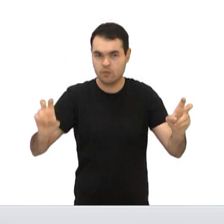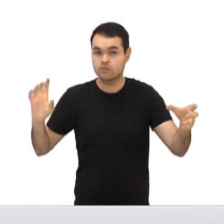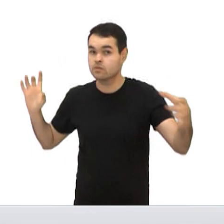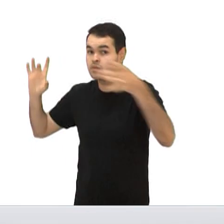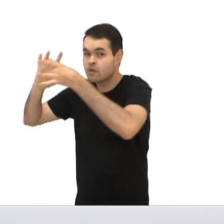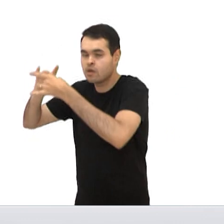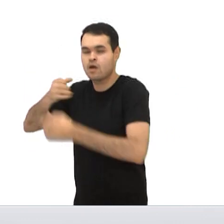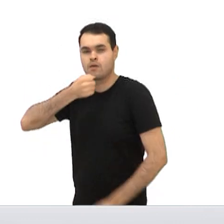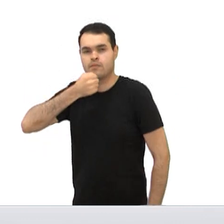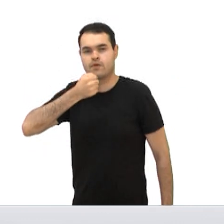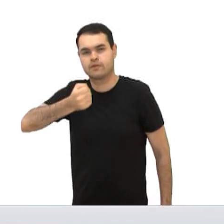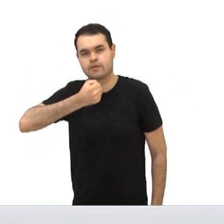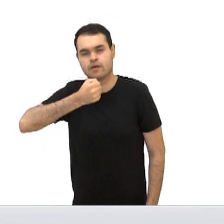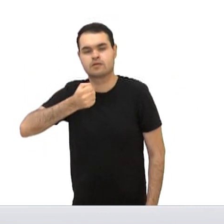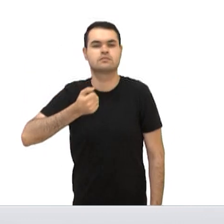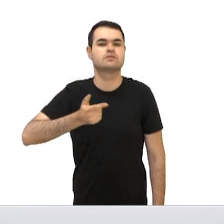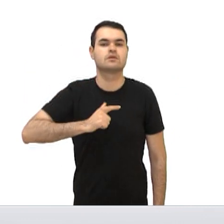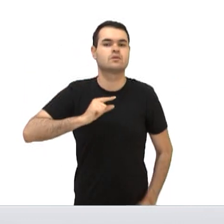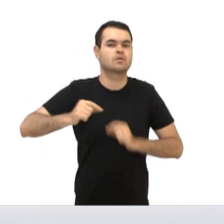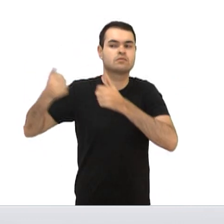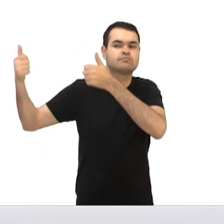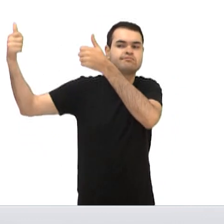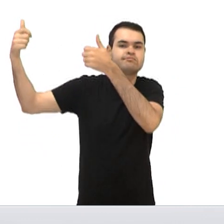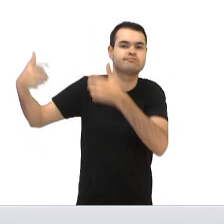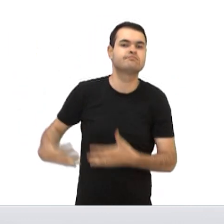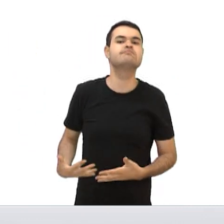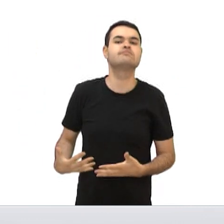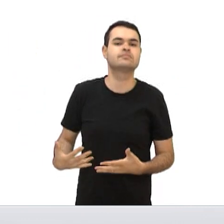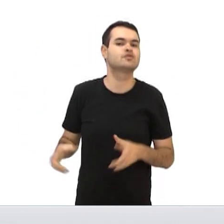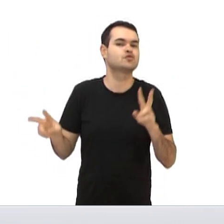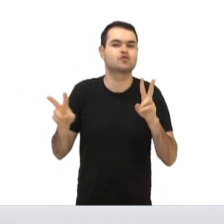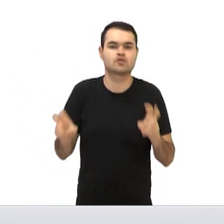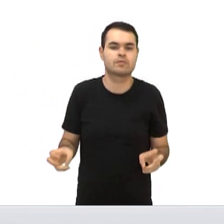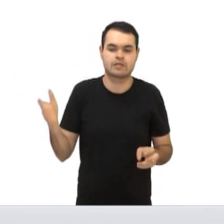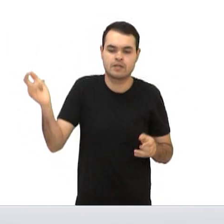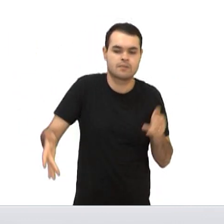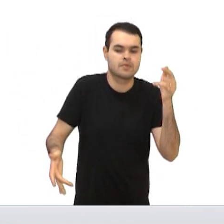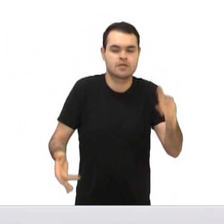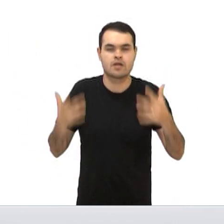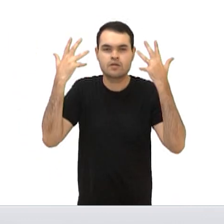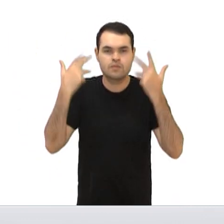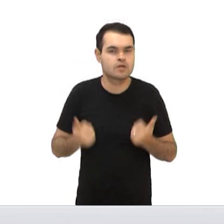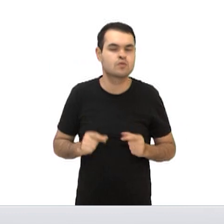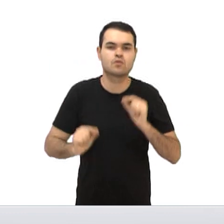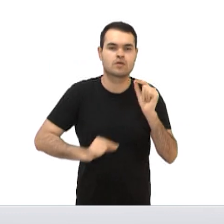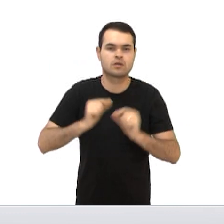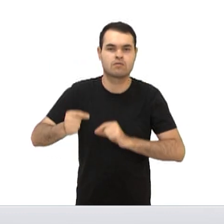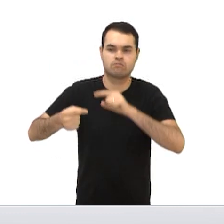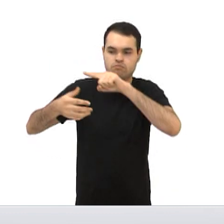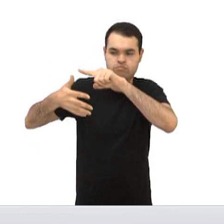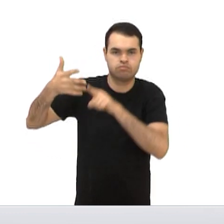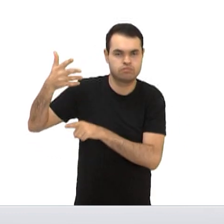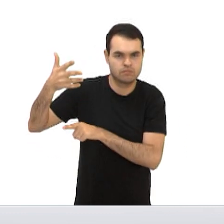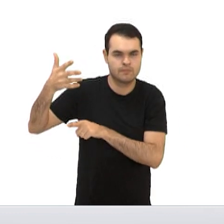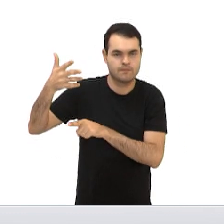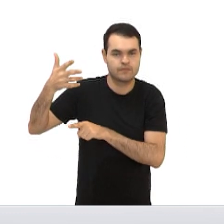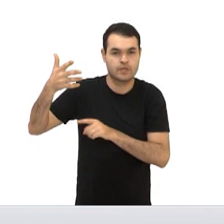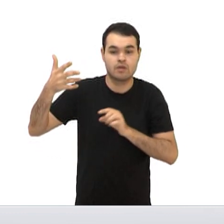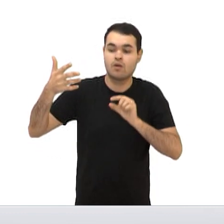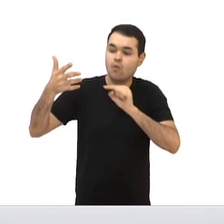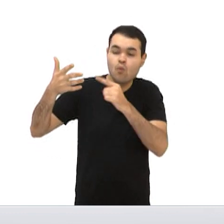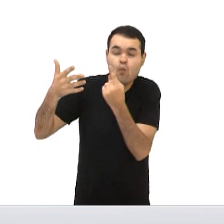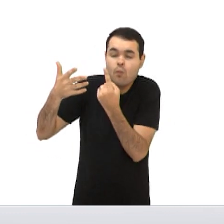com a reportagem, são justificativas para o abandono de animais todas as opções,